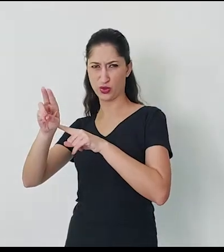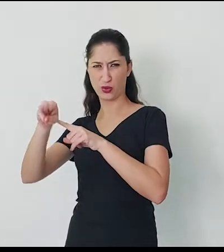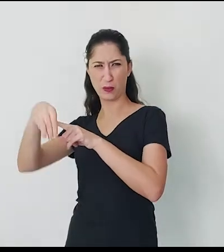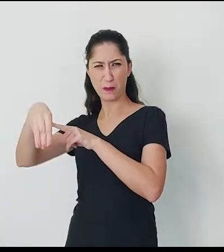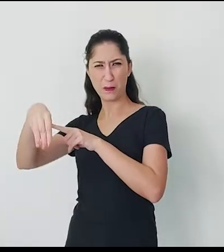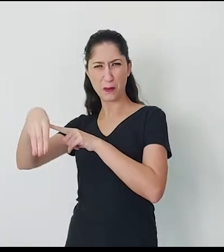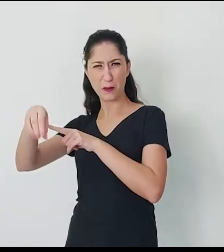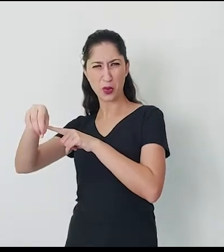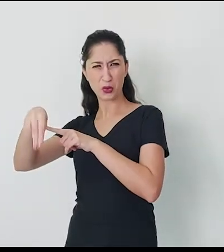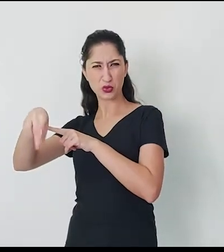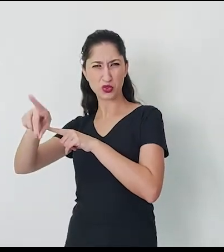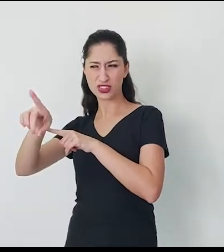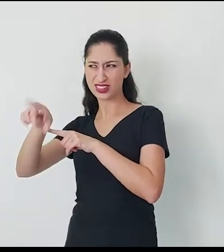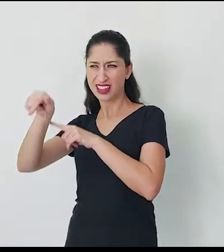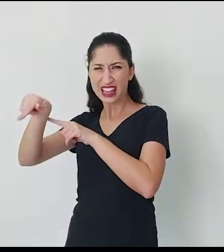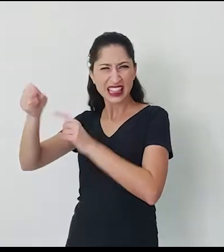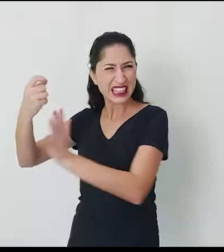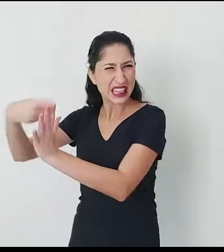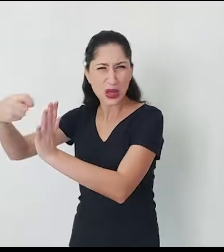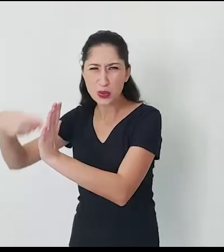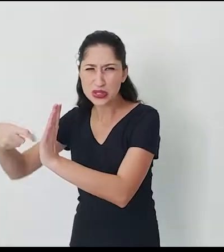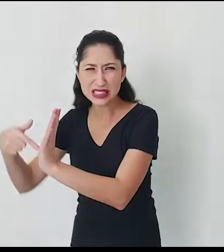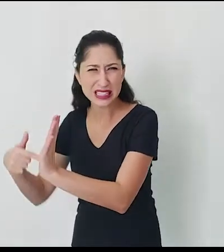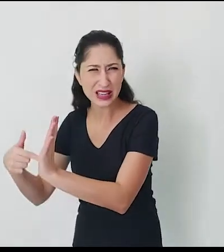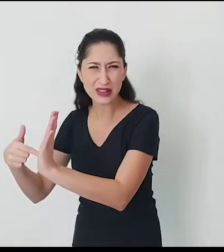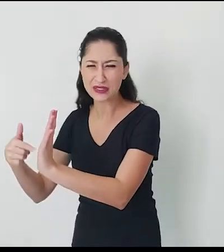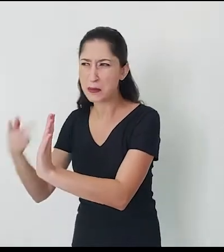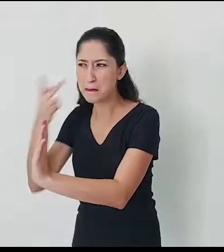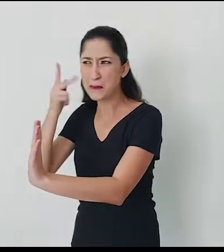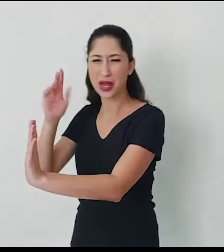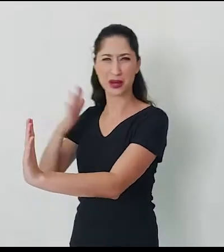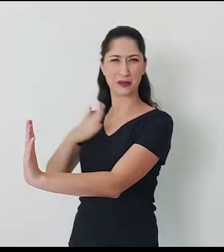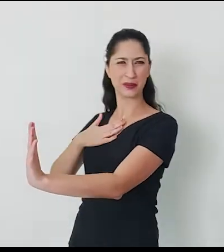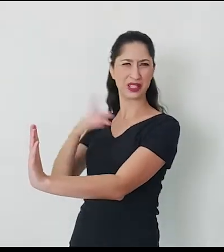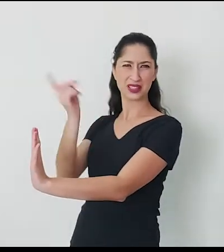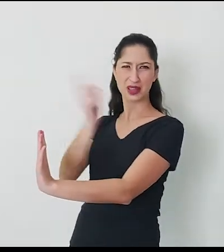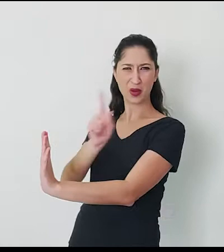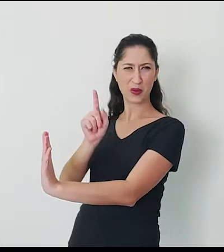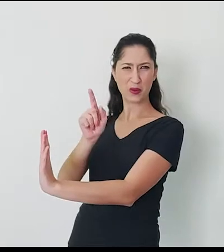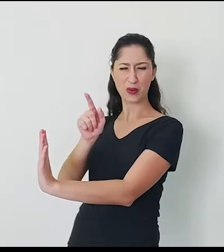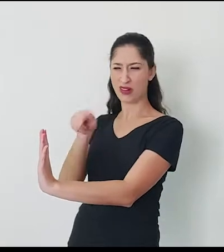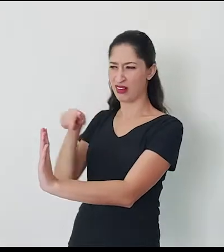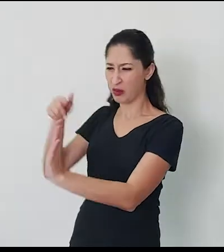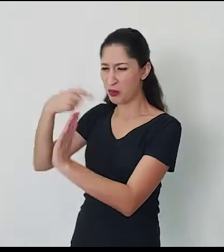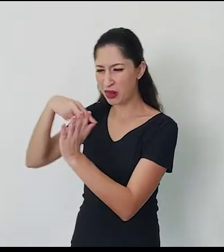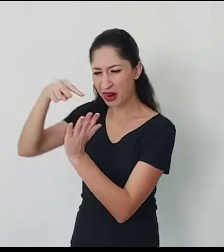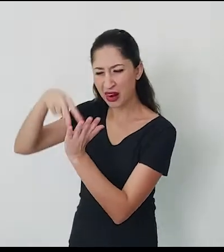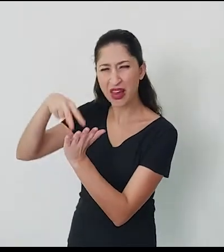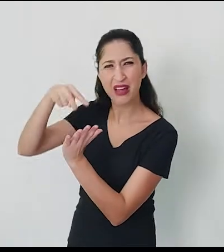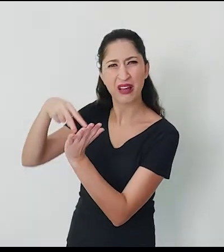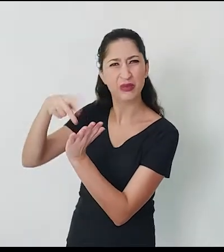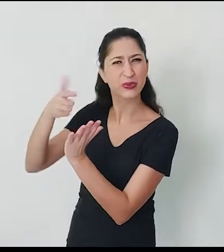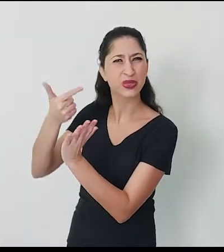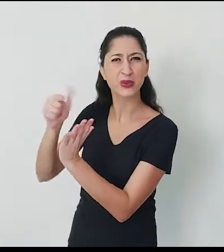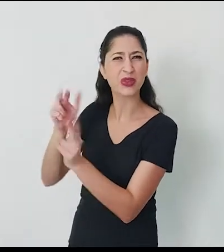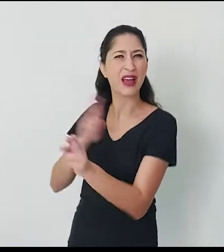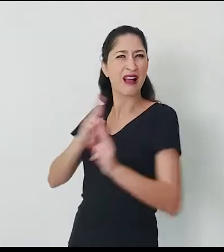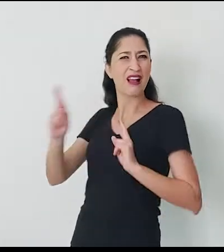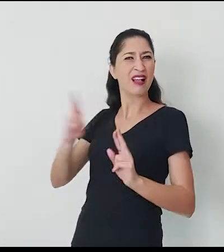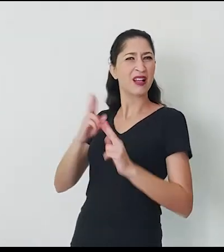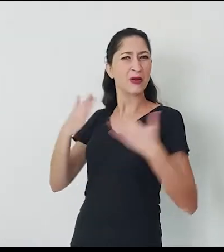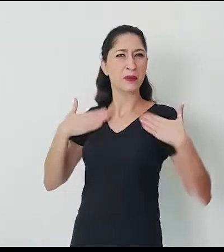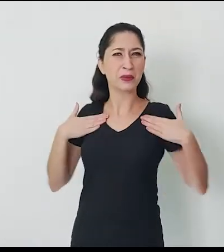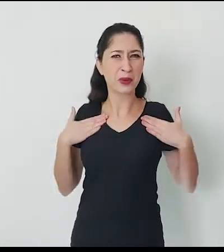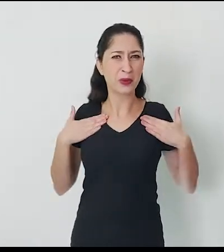que não foi feito pra nós. O tipo de poema de escrevivência que não tem nada a ver com a nossa. Esse tipo de poema não se